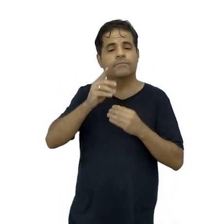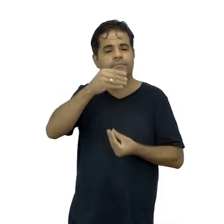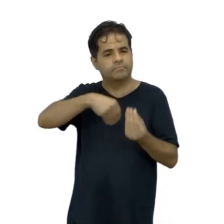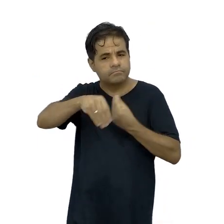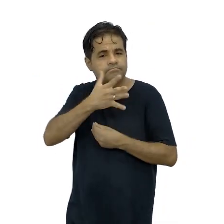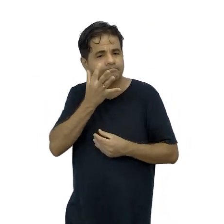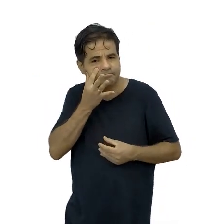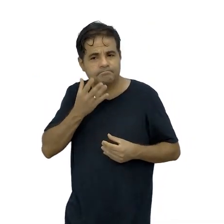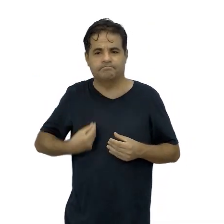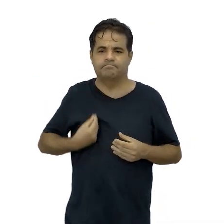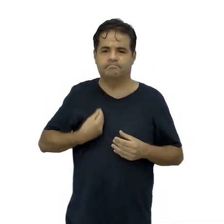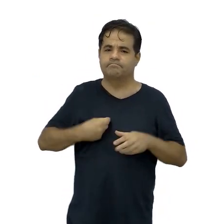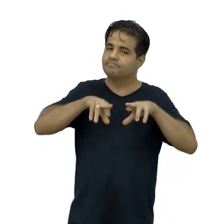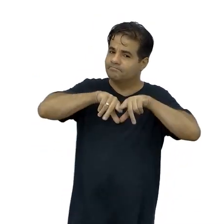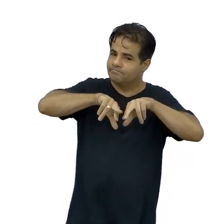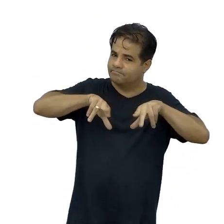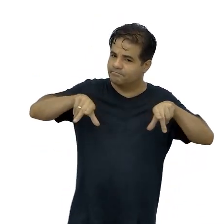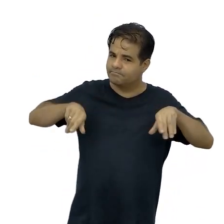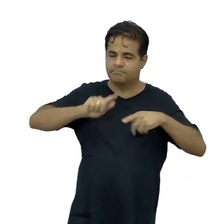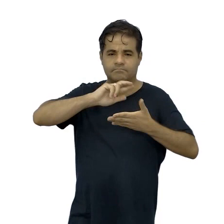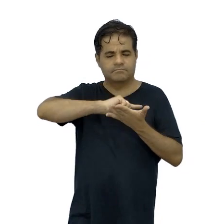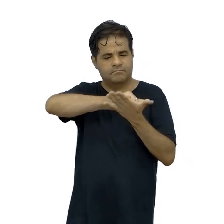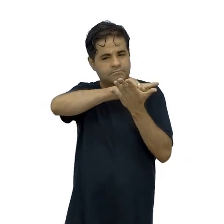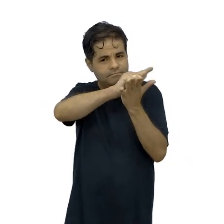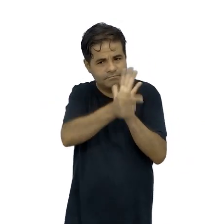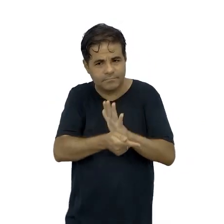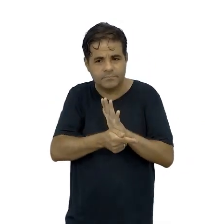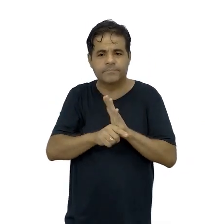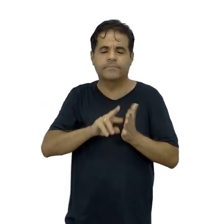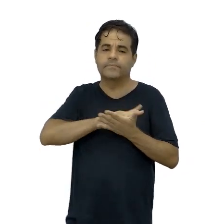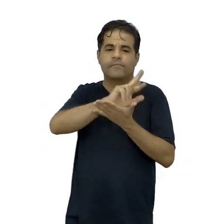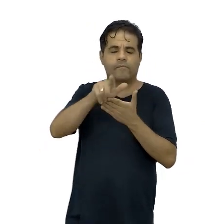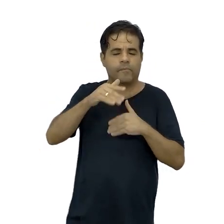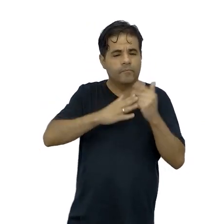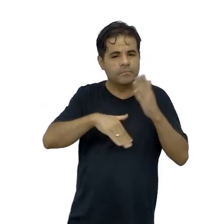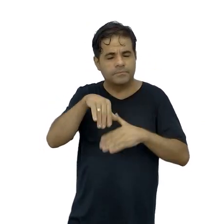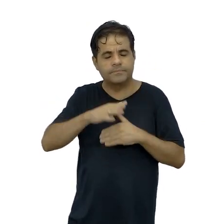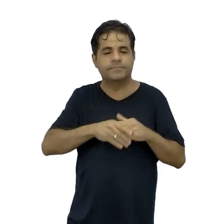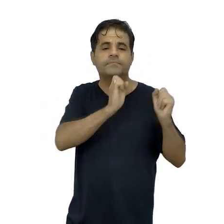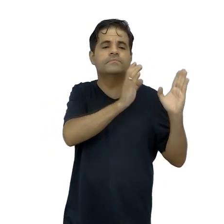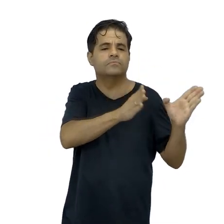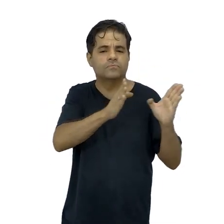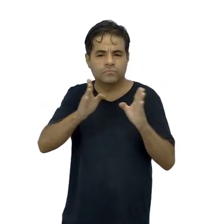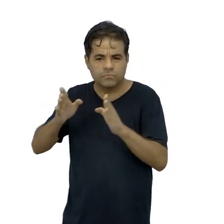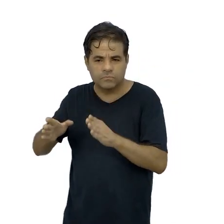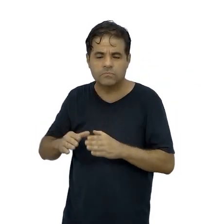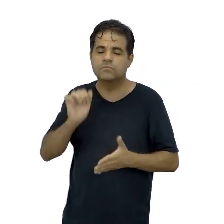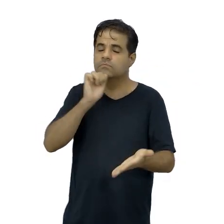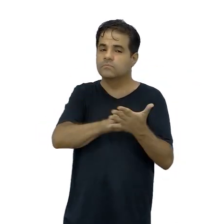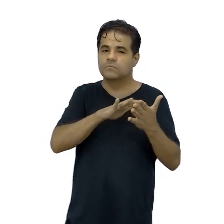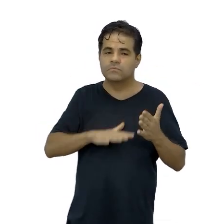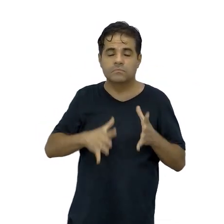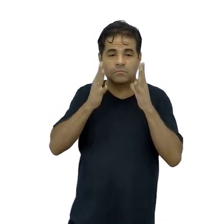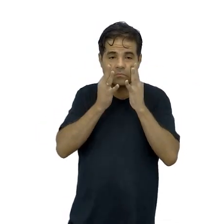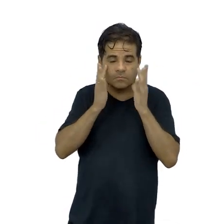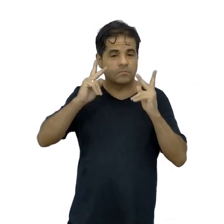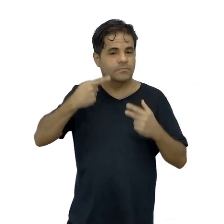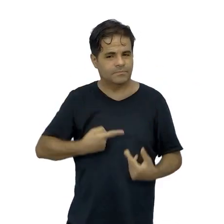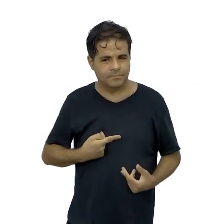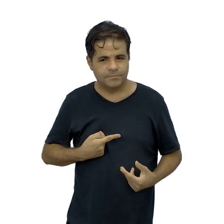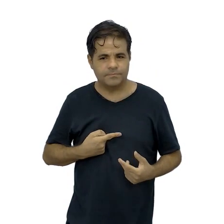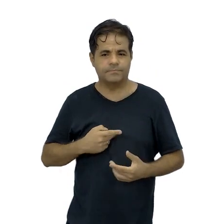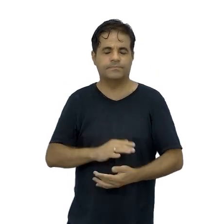são presentes nos diferentes gêneros que circulam nas mais diferentes esferas da atividade humana.